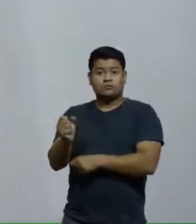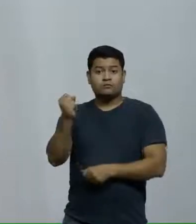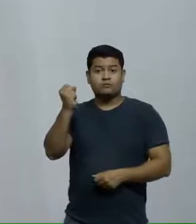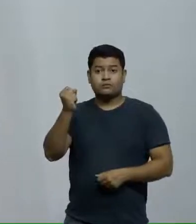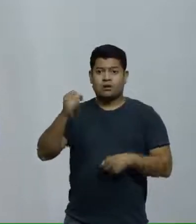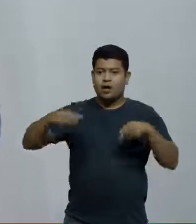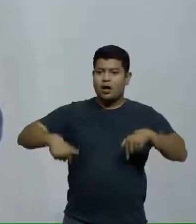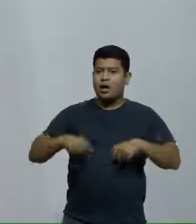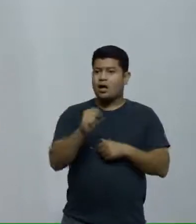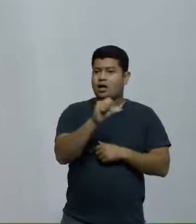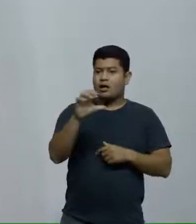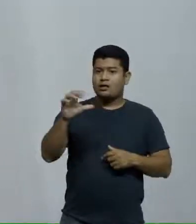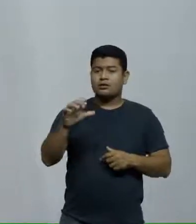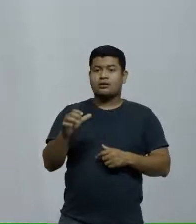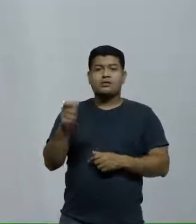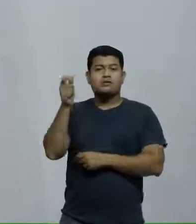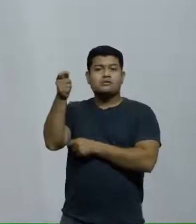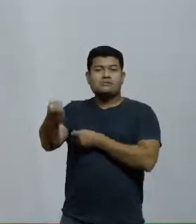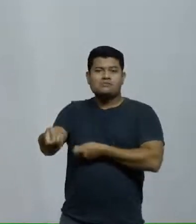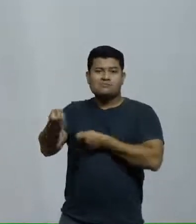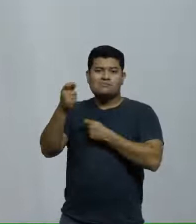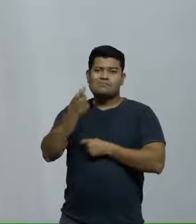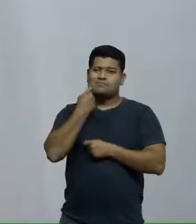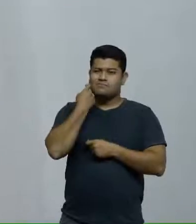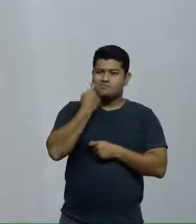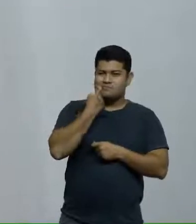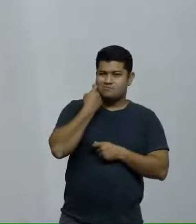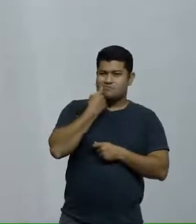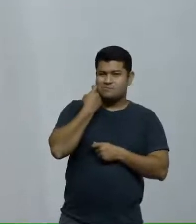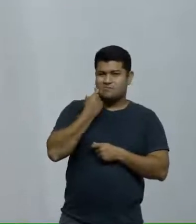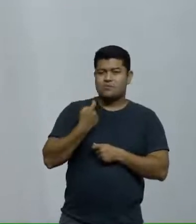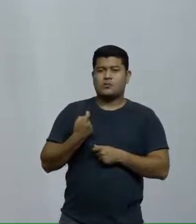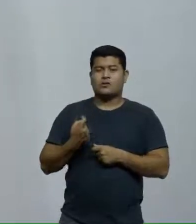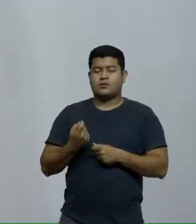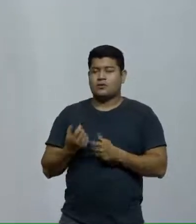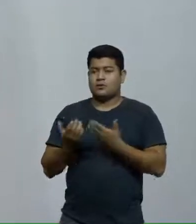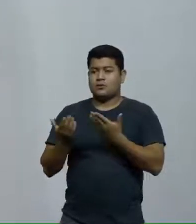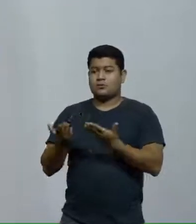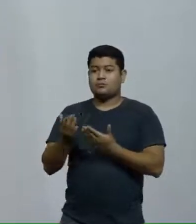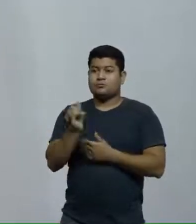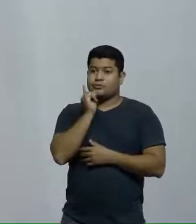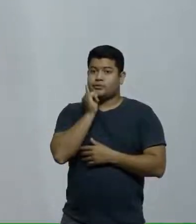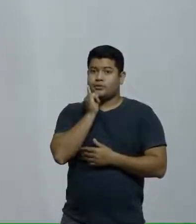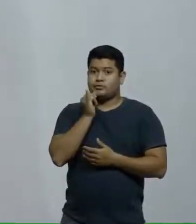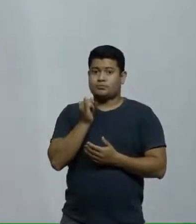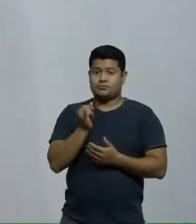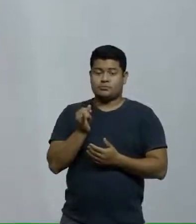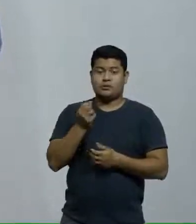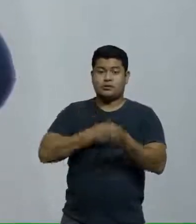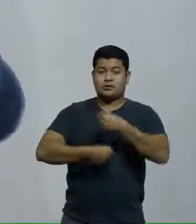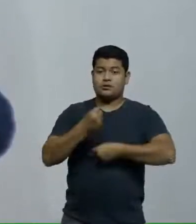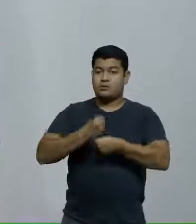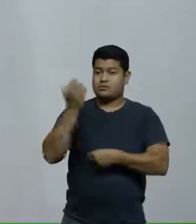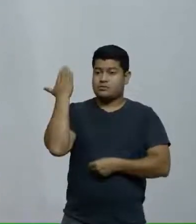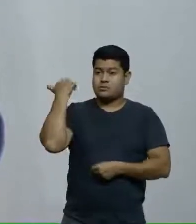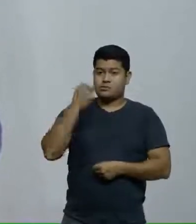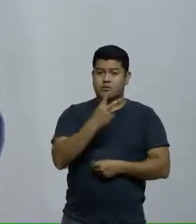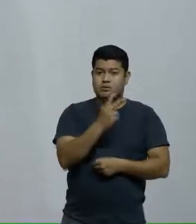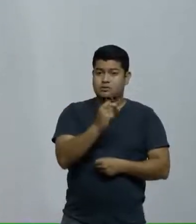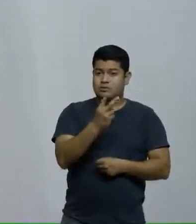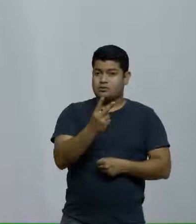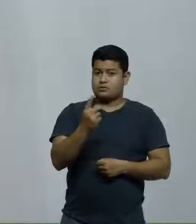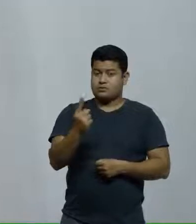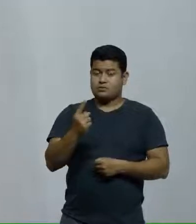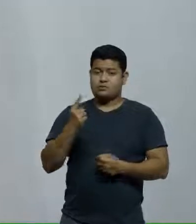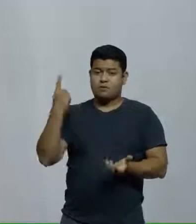os pescados. O ano passado nós firmamos um convênio com o MAPA, Ministério da Agricultura, Pecuária e